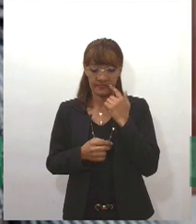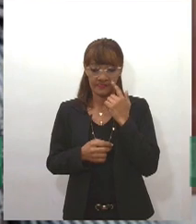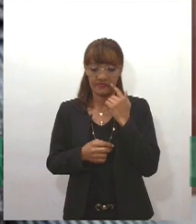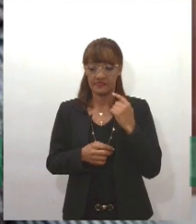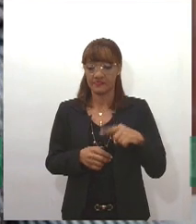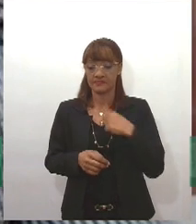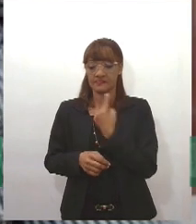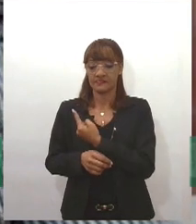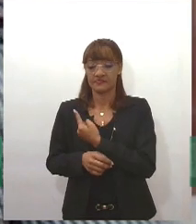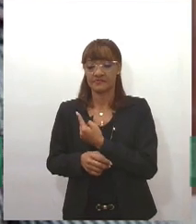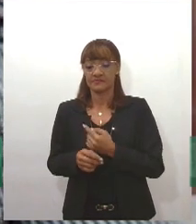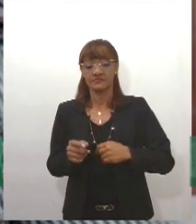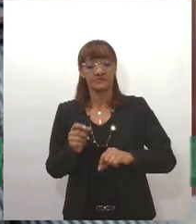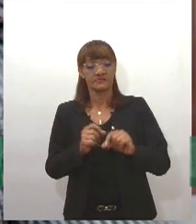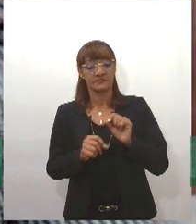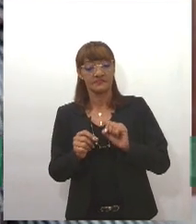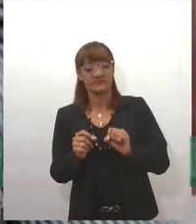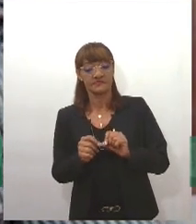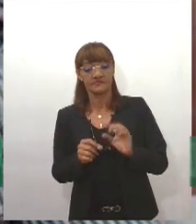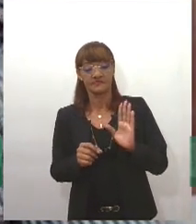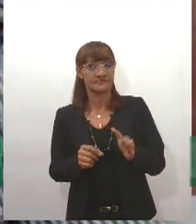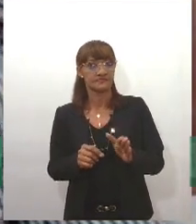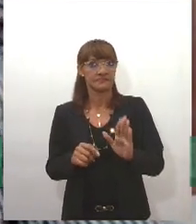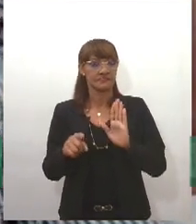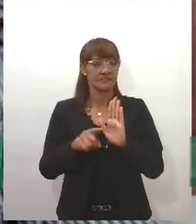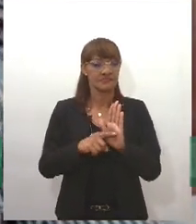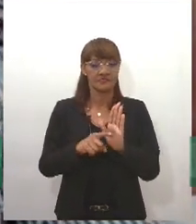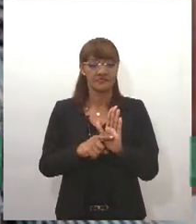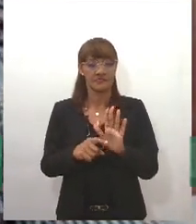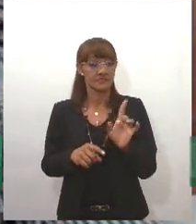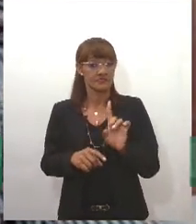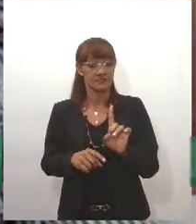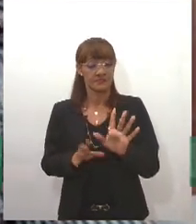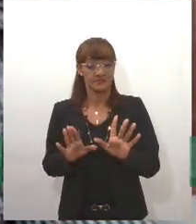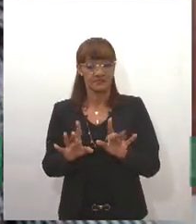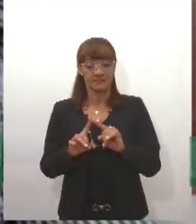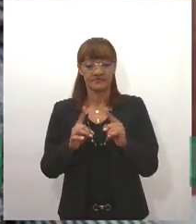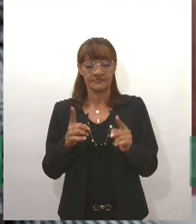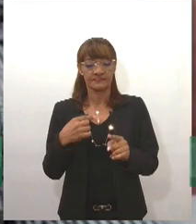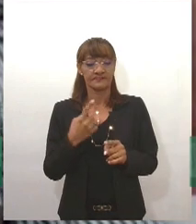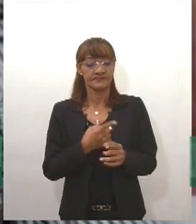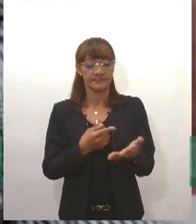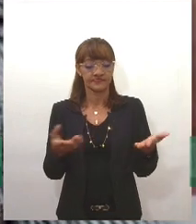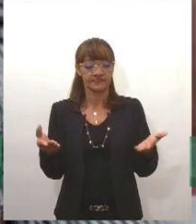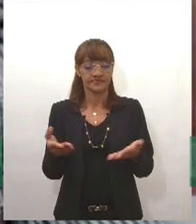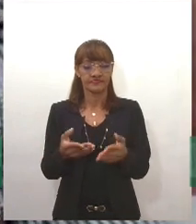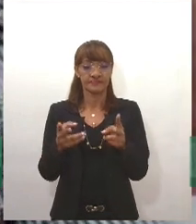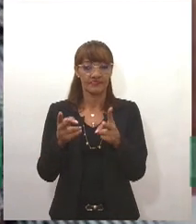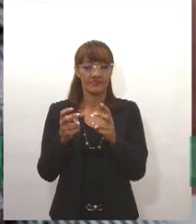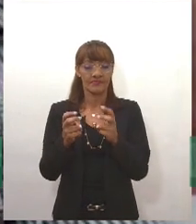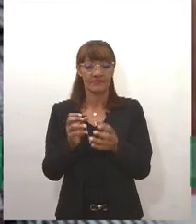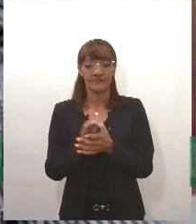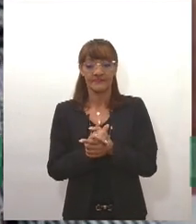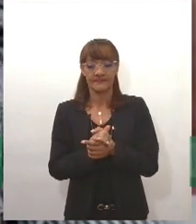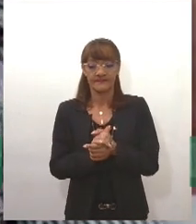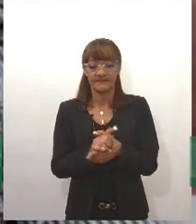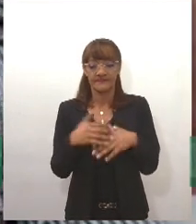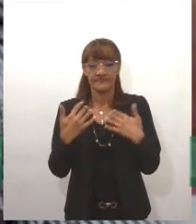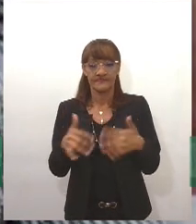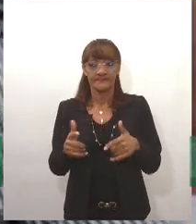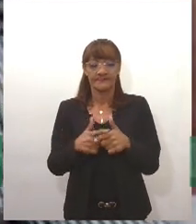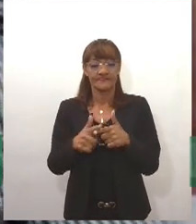falar assim não é sonegação melhor sonegar e isso a gente vê que hoje tá sendo um problema muito grande então é preciso fazer uma